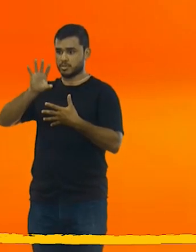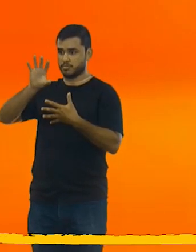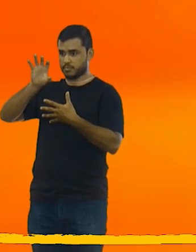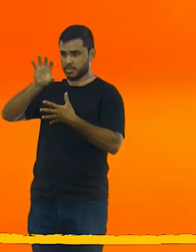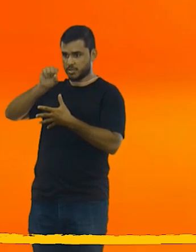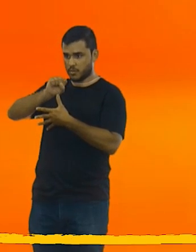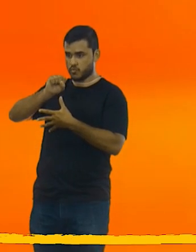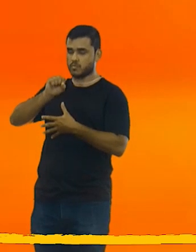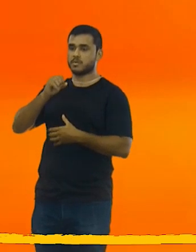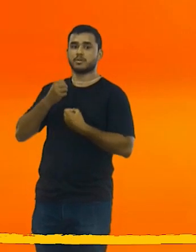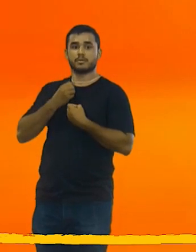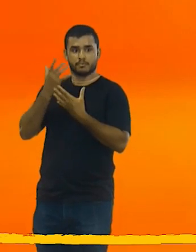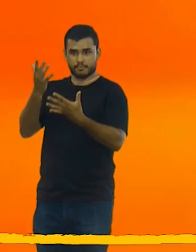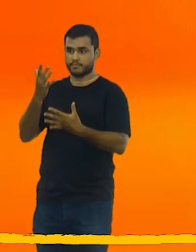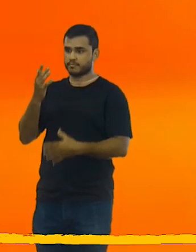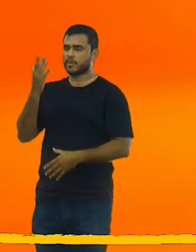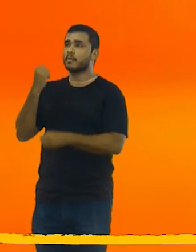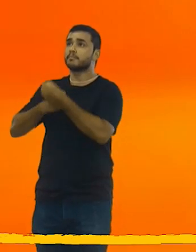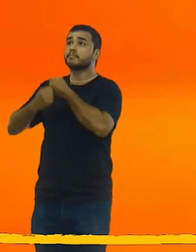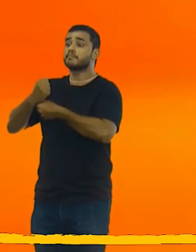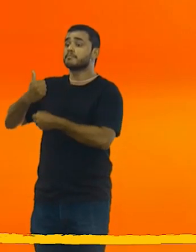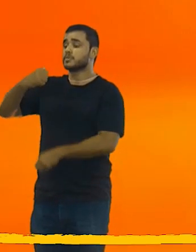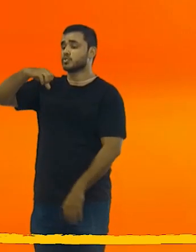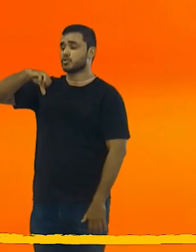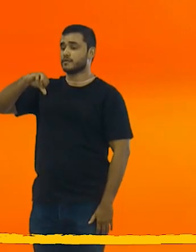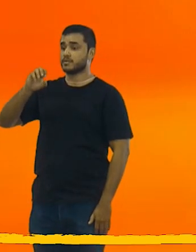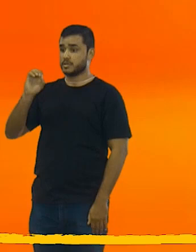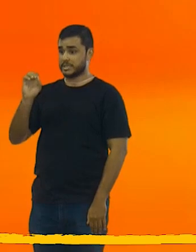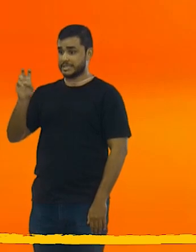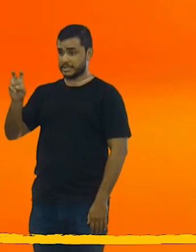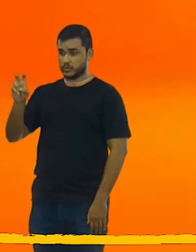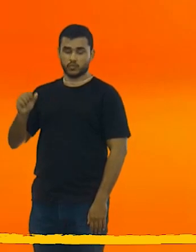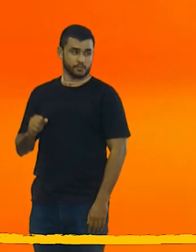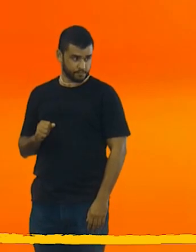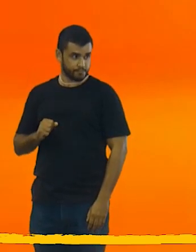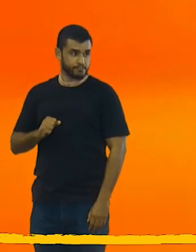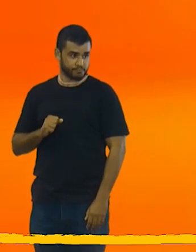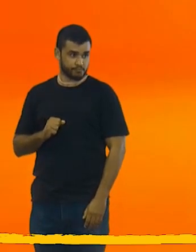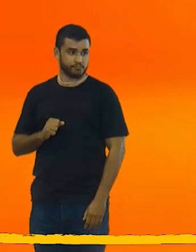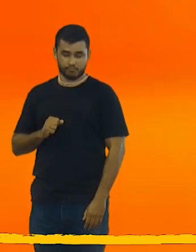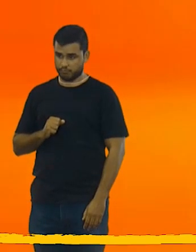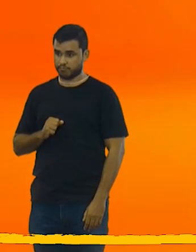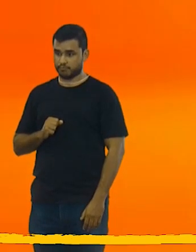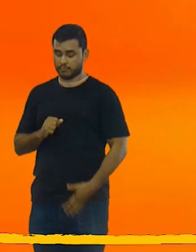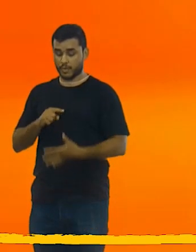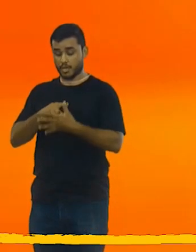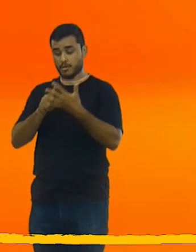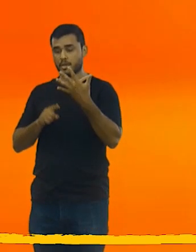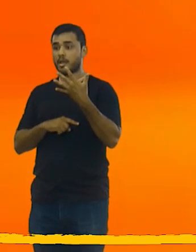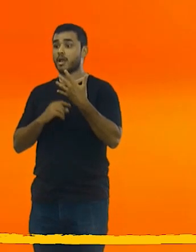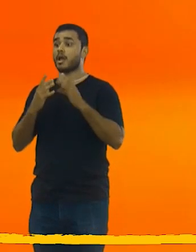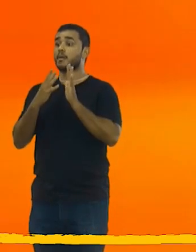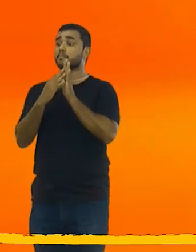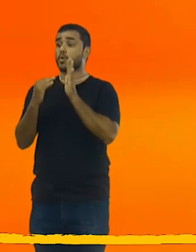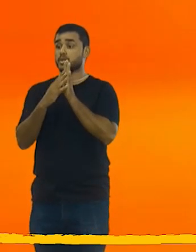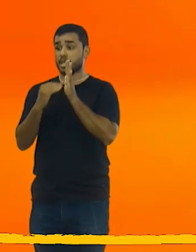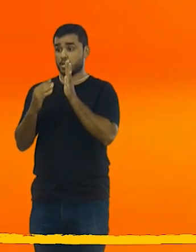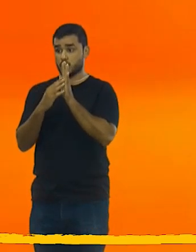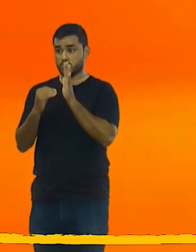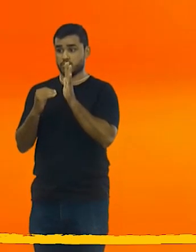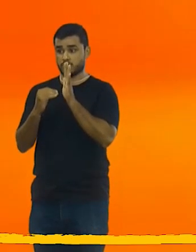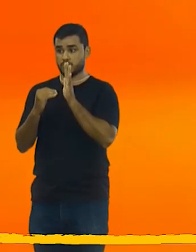Expressionismo, de 1905. Expressionismo de 1905.